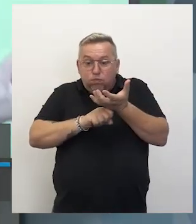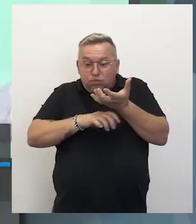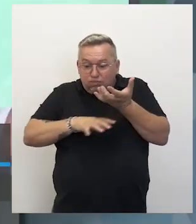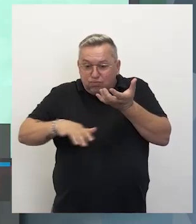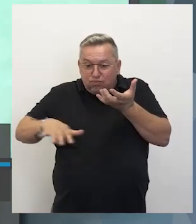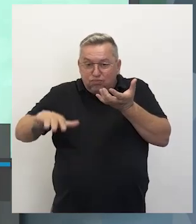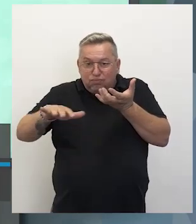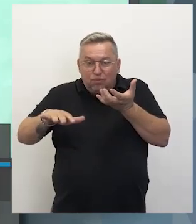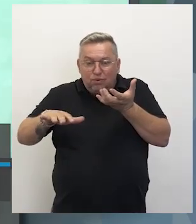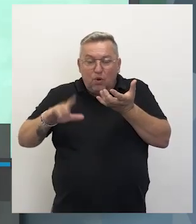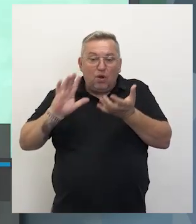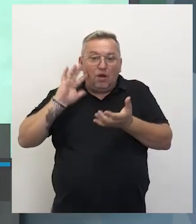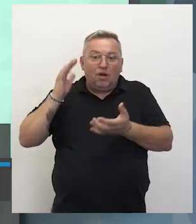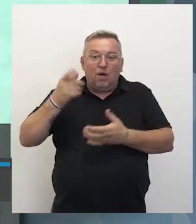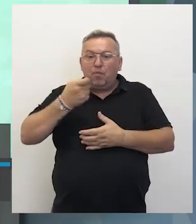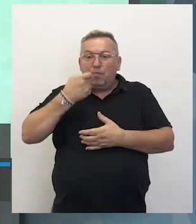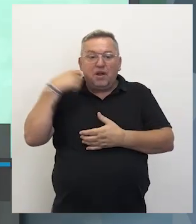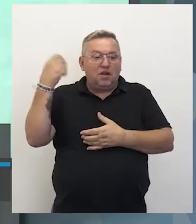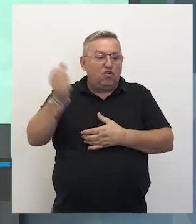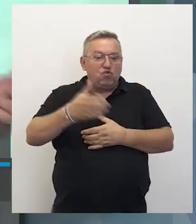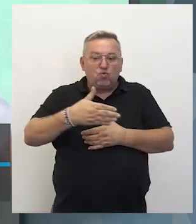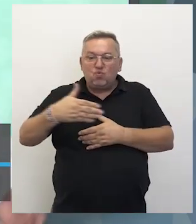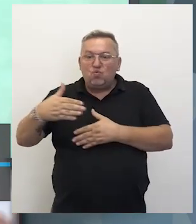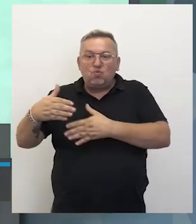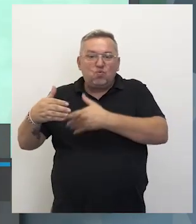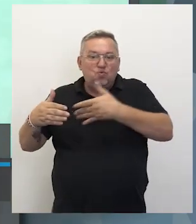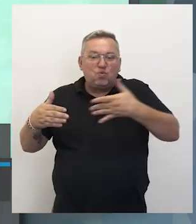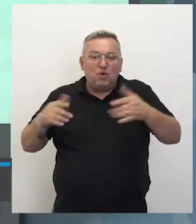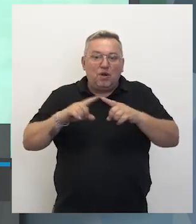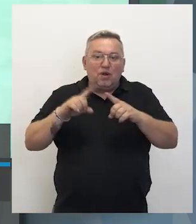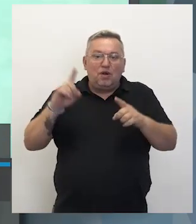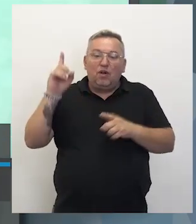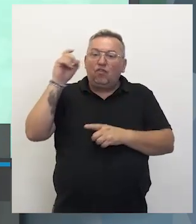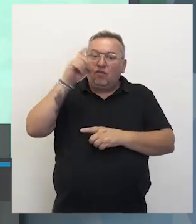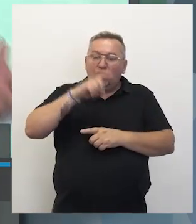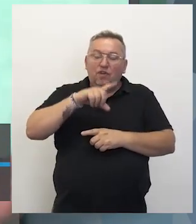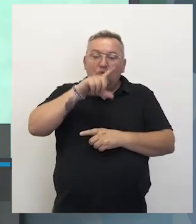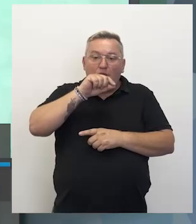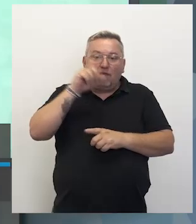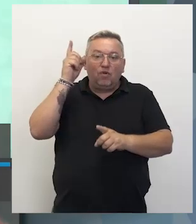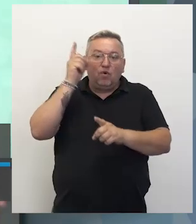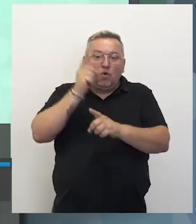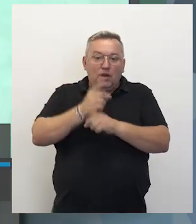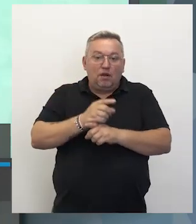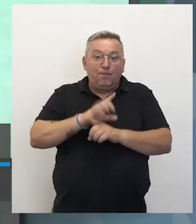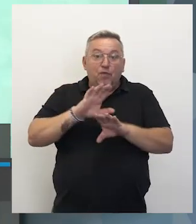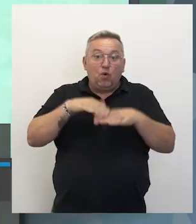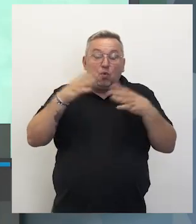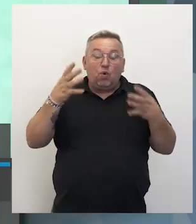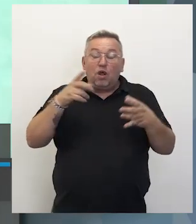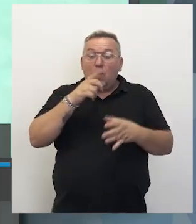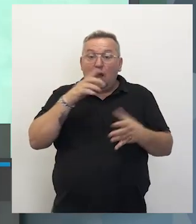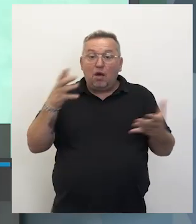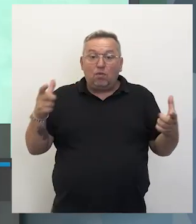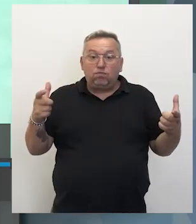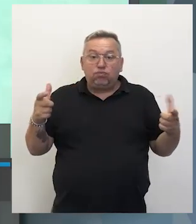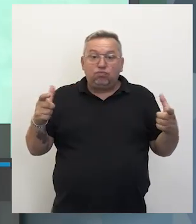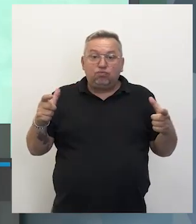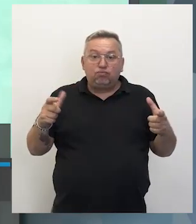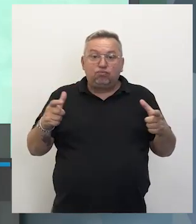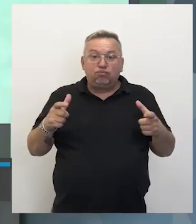todos espalhados, né? Então é mais difícil para as aves encontrarem alimento, etc, porque está tudo espalhado. Aí quando vai secando, chega a época da